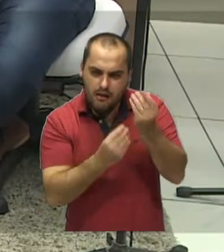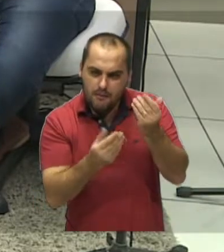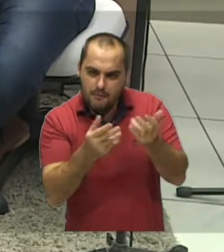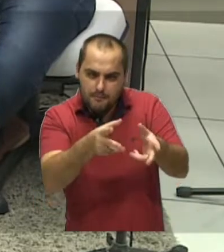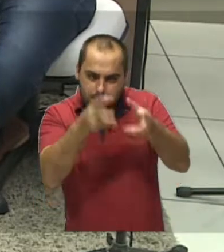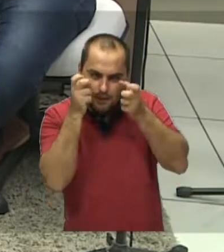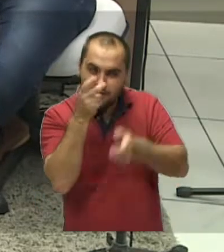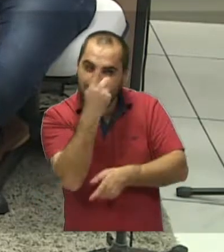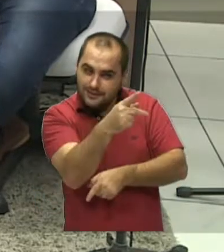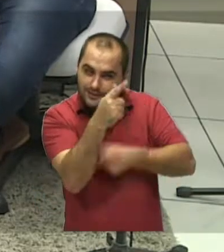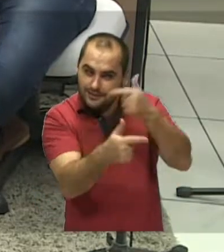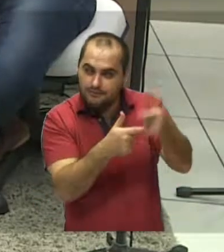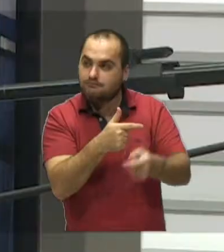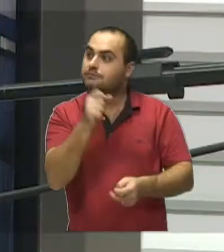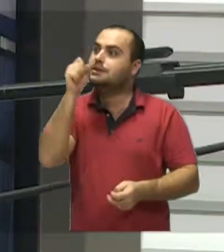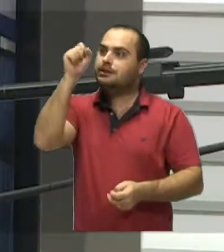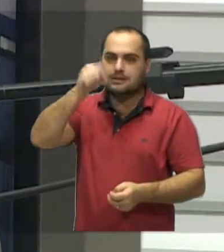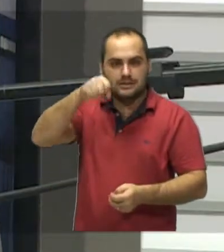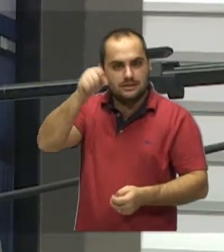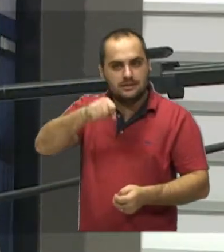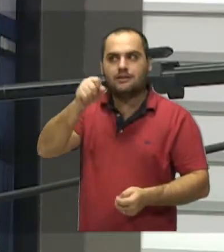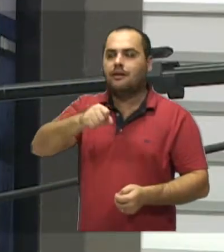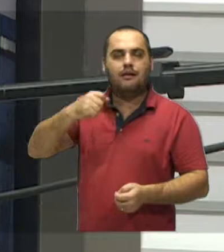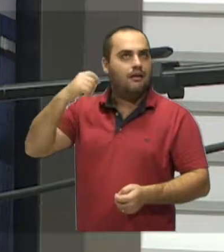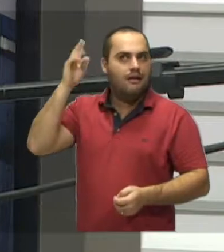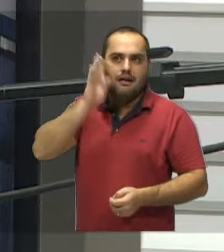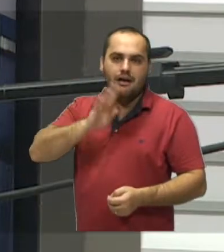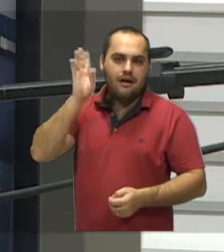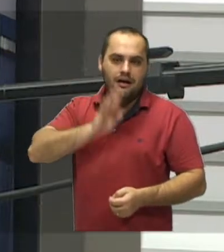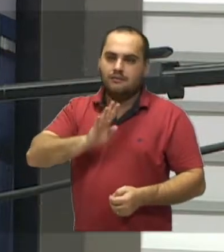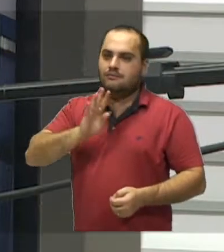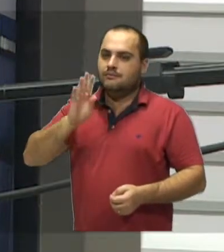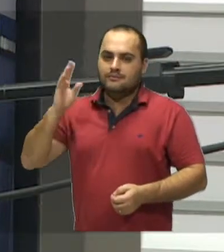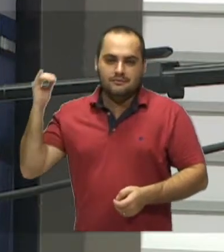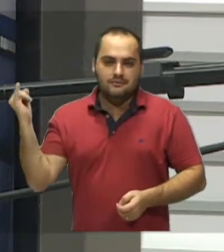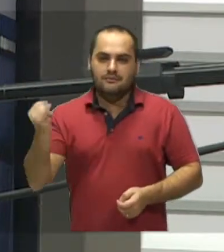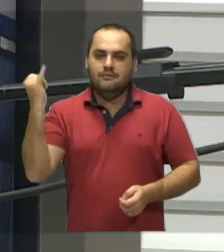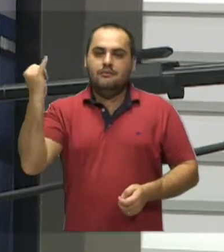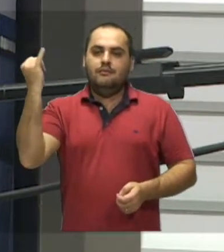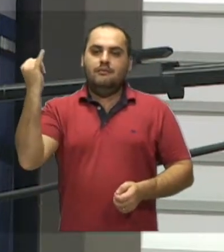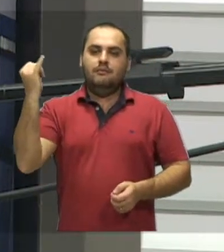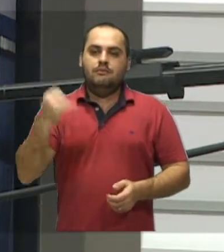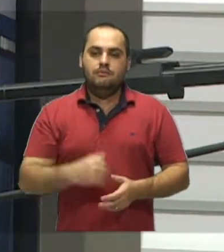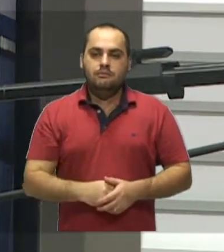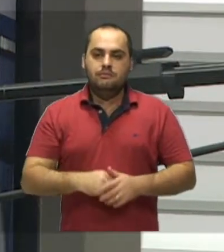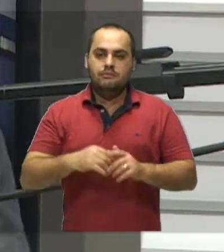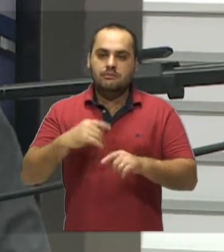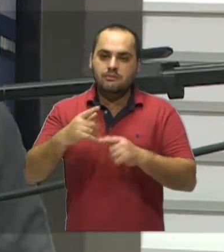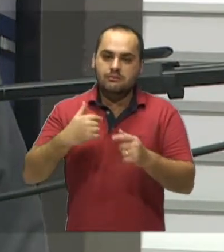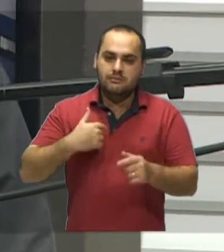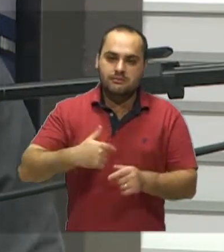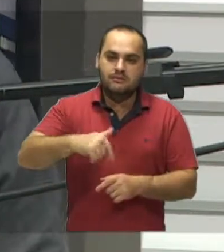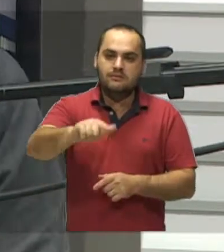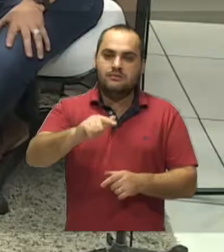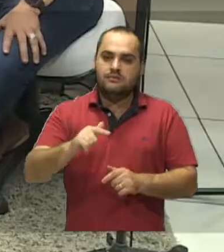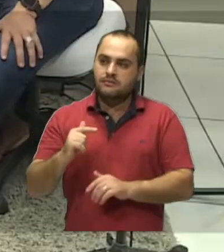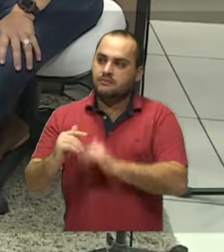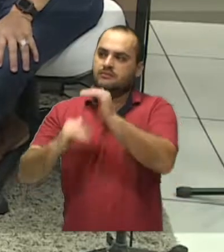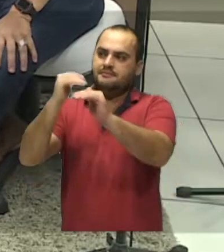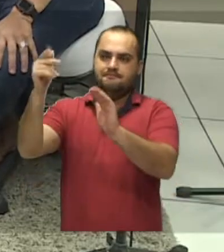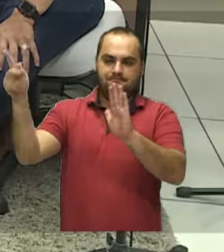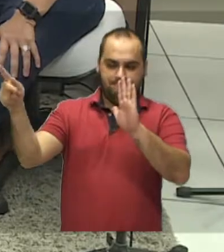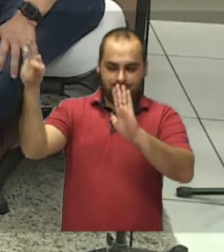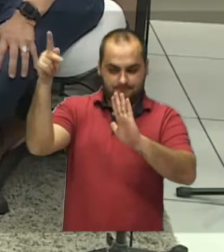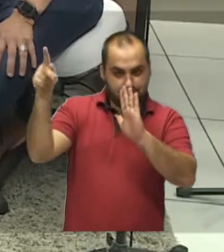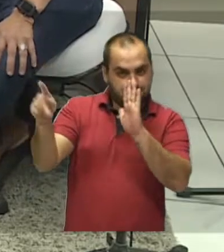muito legal. E foi uma grande escola para mim e aos poucos eu fui aí depois desenvolvendo um trabalho mais próprio. Você veio